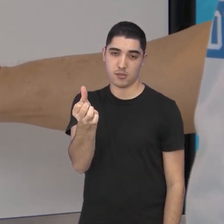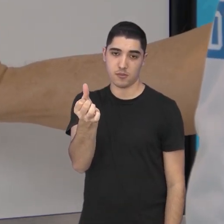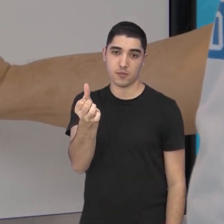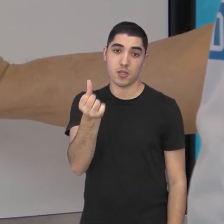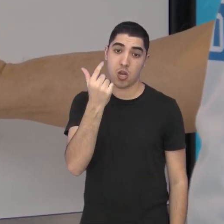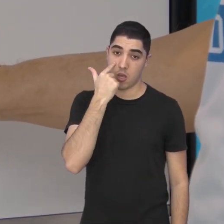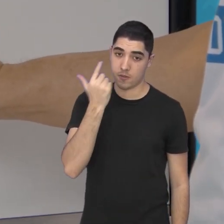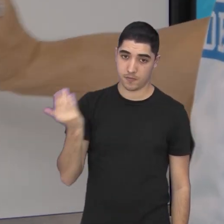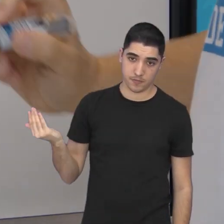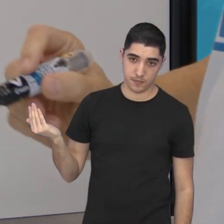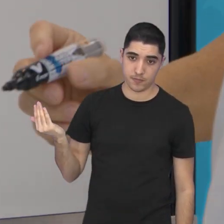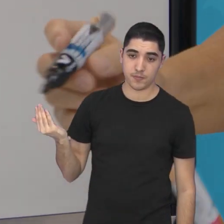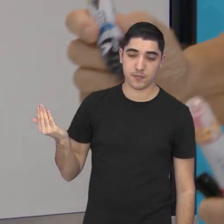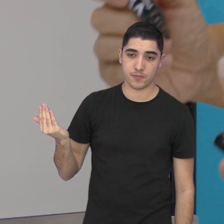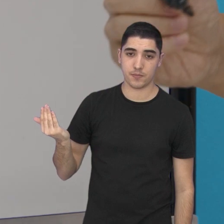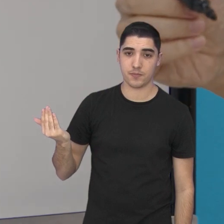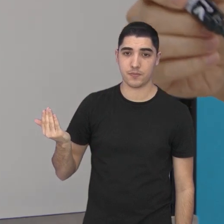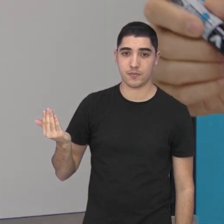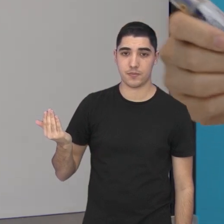vai dar 6.